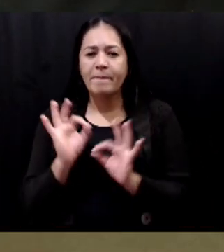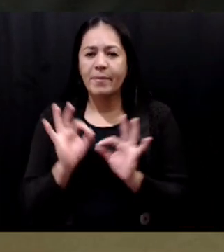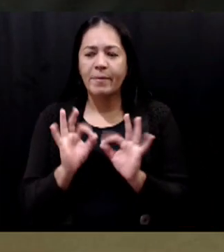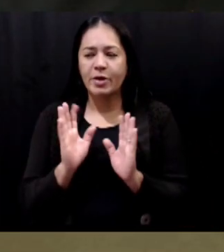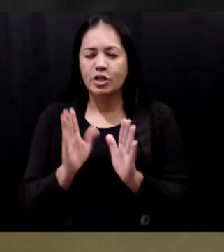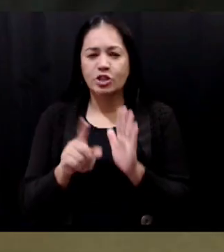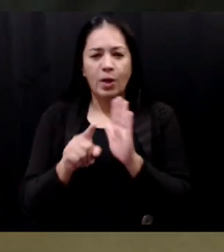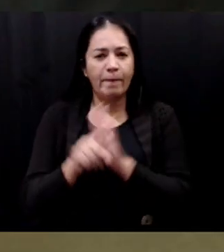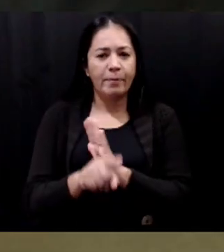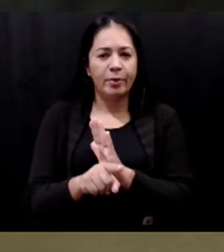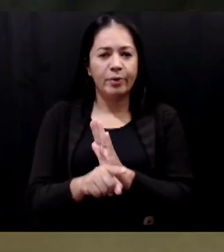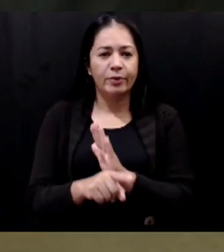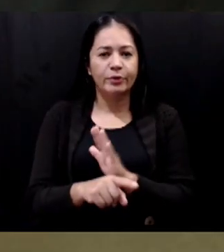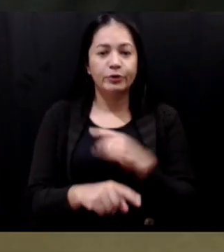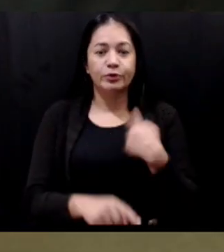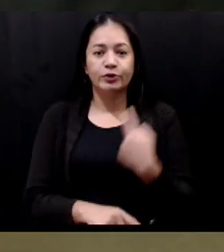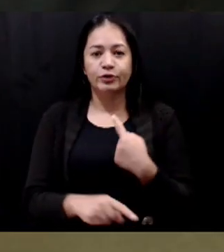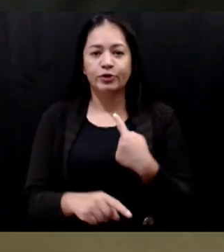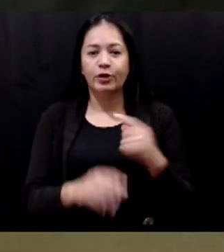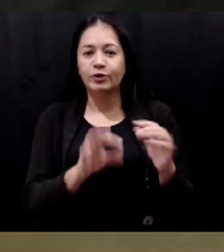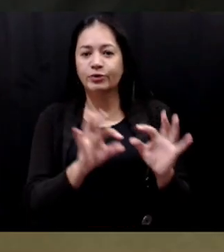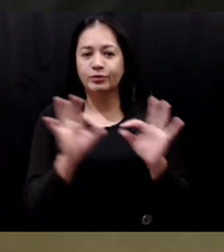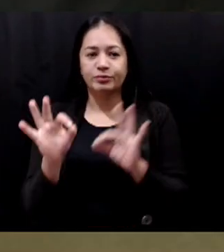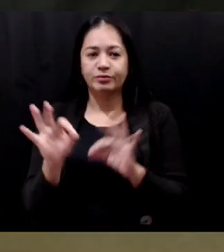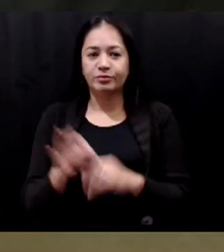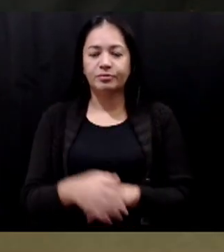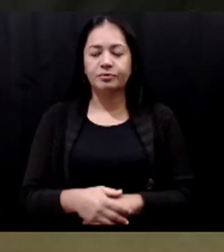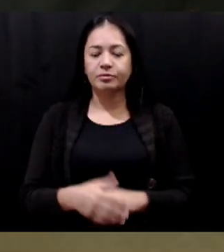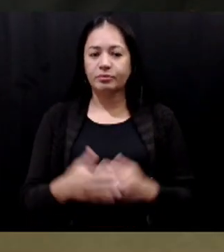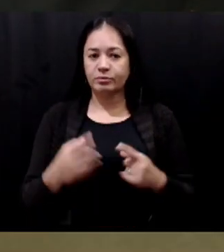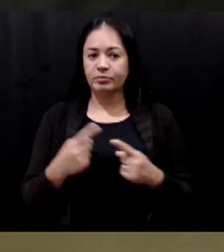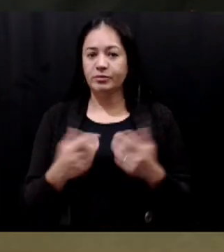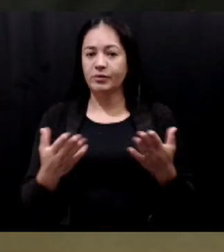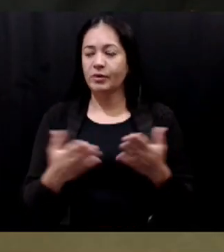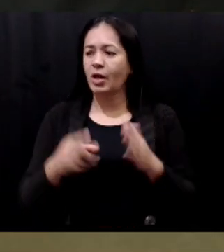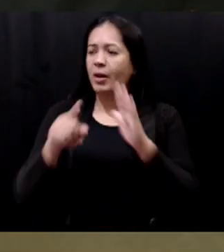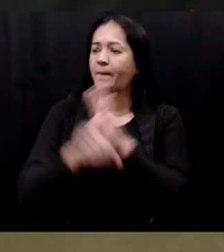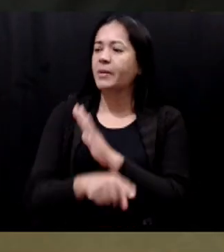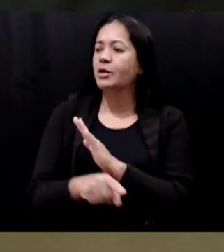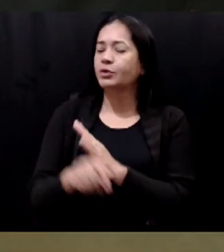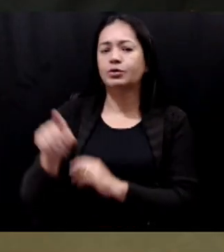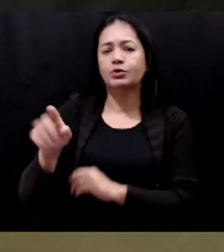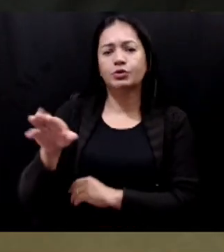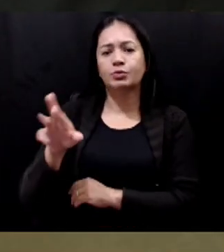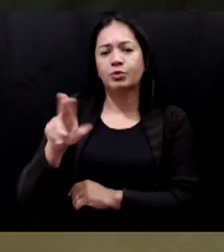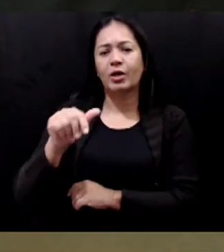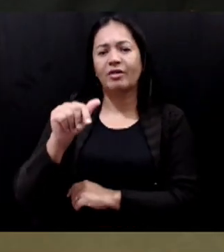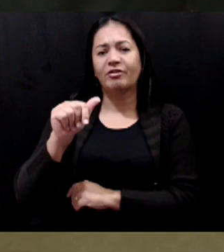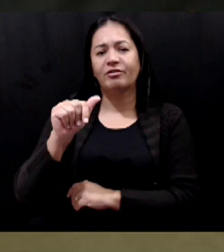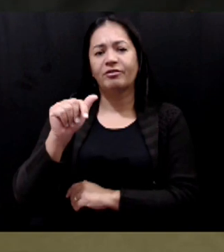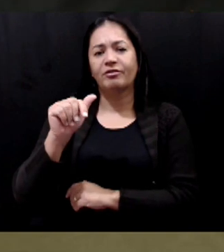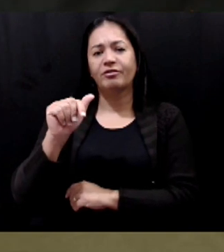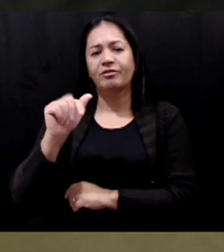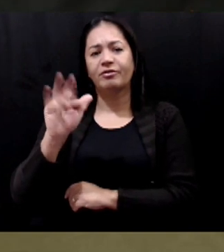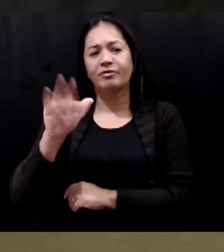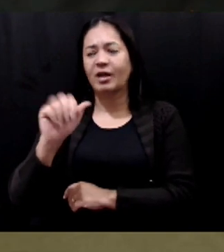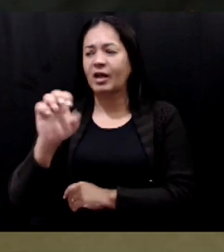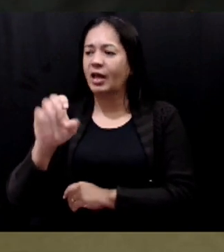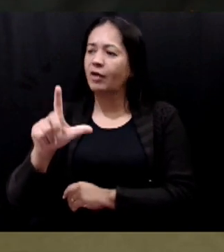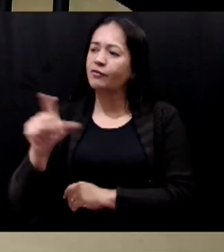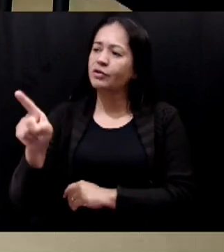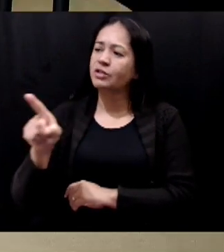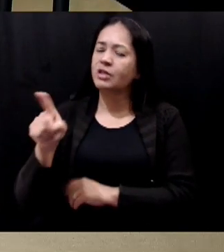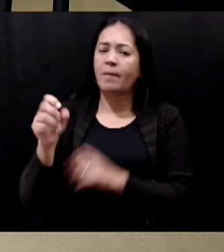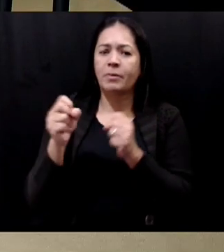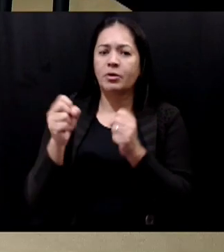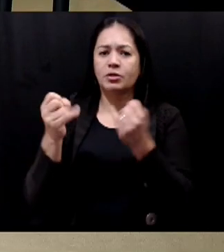nossos telespectadores, porque agora eu pergunto para o Rafael assim, você pode citar algum caso clínico